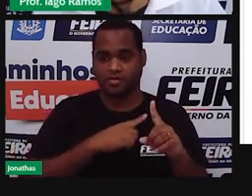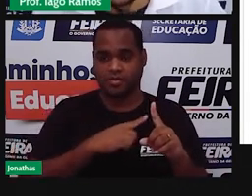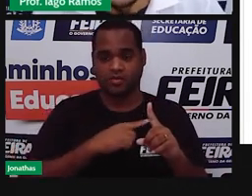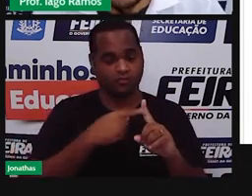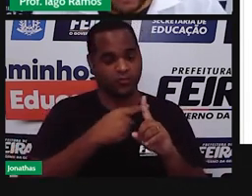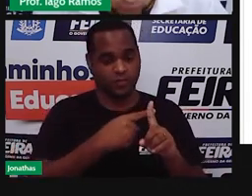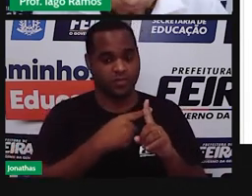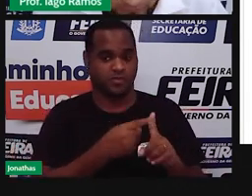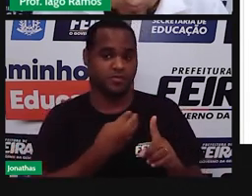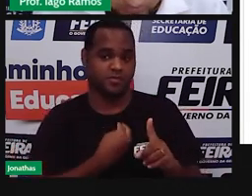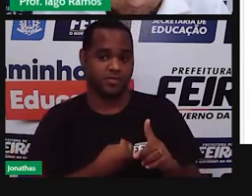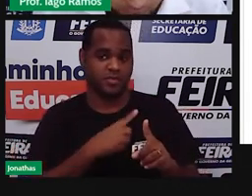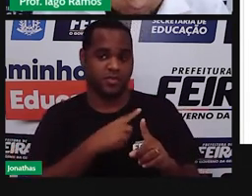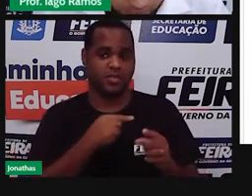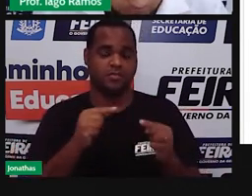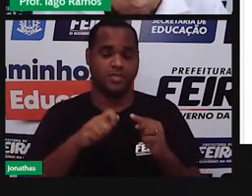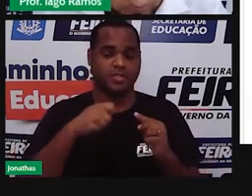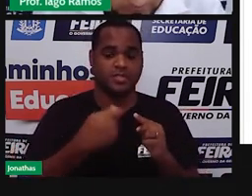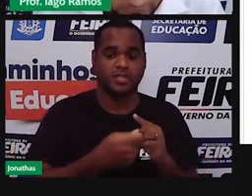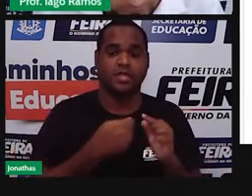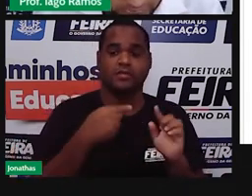negativo é um número